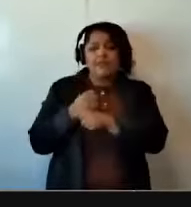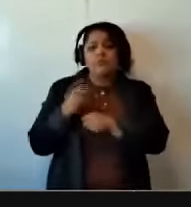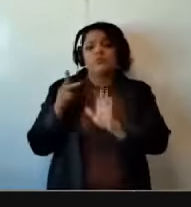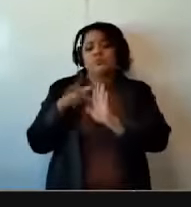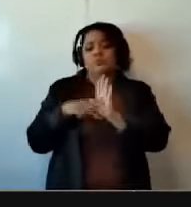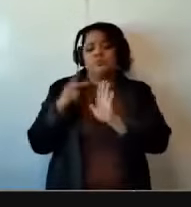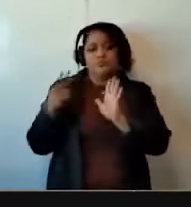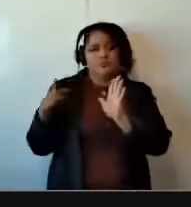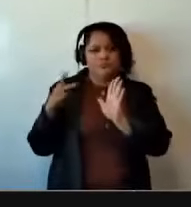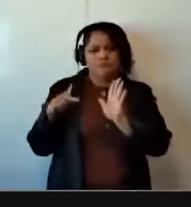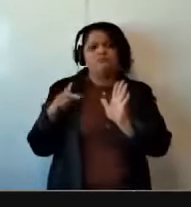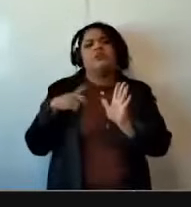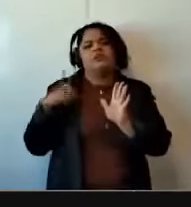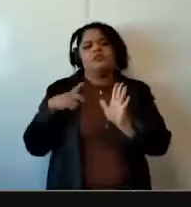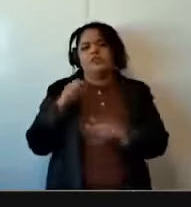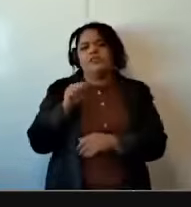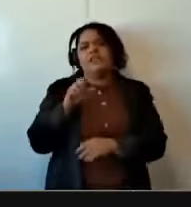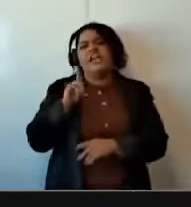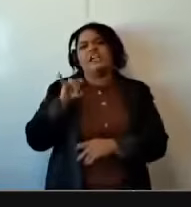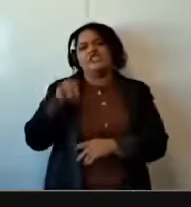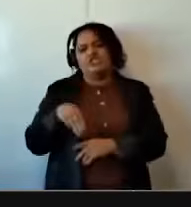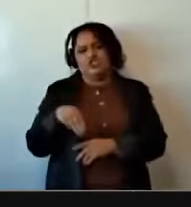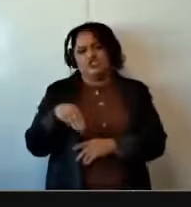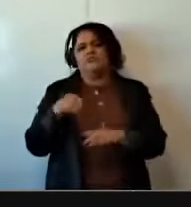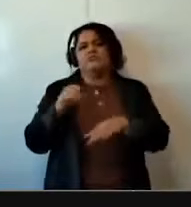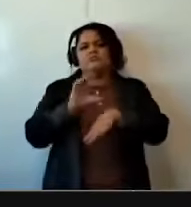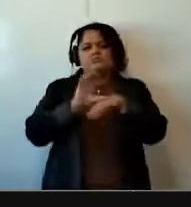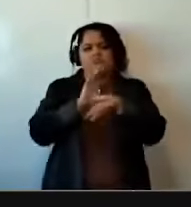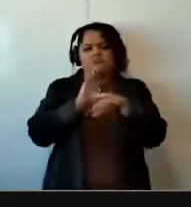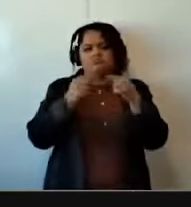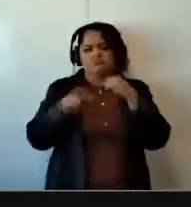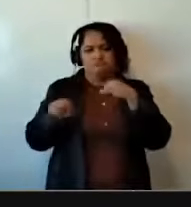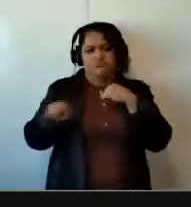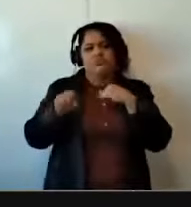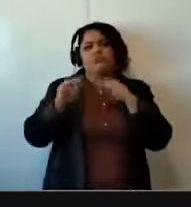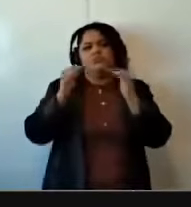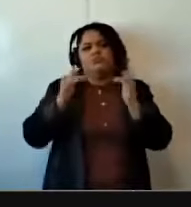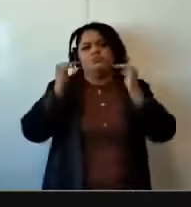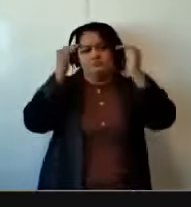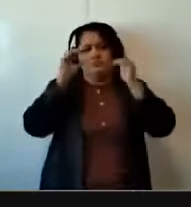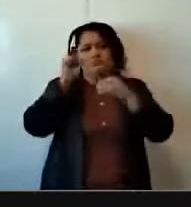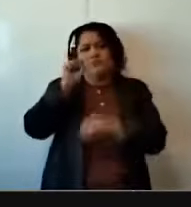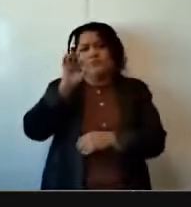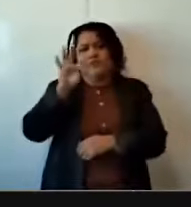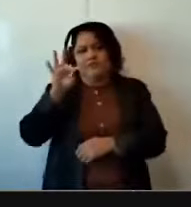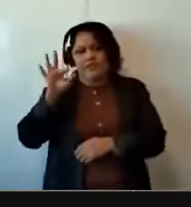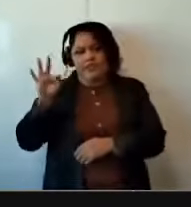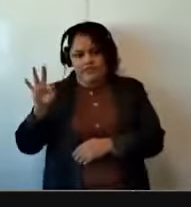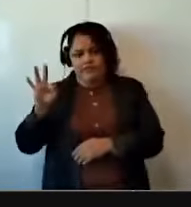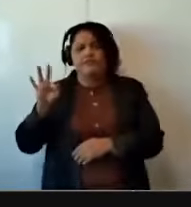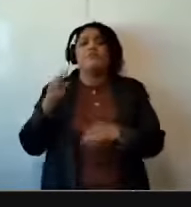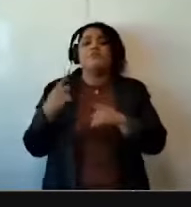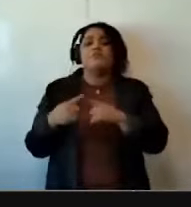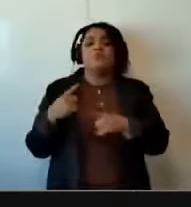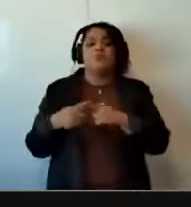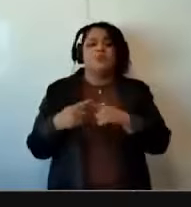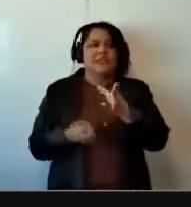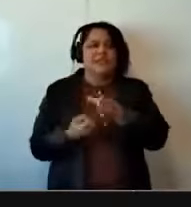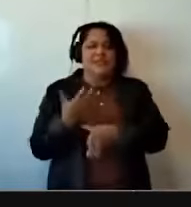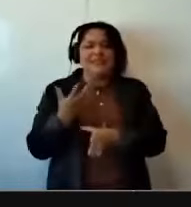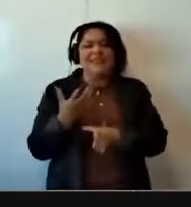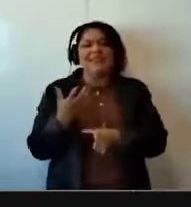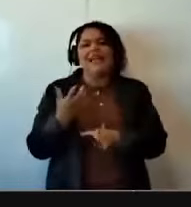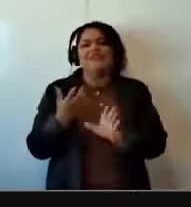de um MADIM, foi declarado inconstitucional pelo Supremo Tribunal Federal, porque criava despesas sem prever